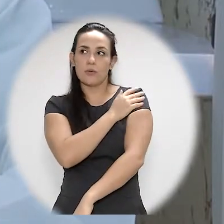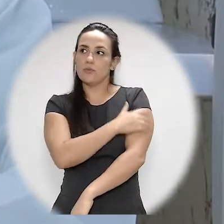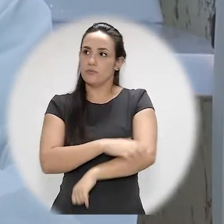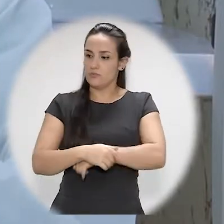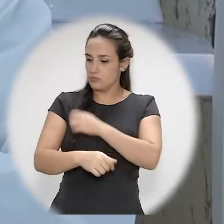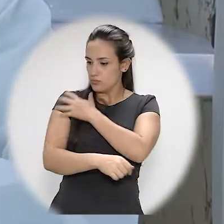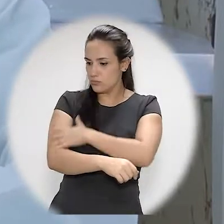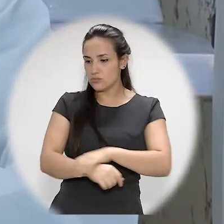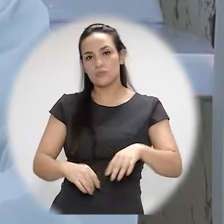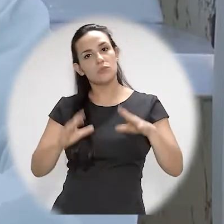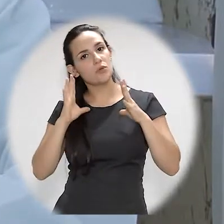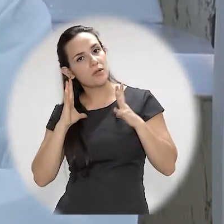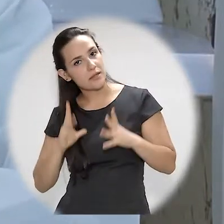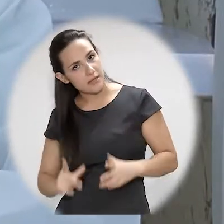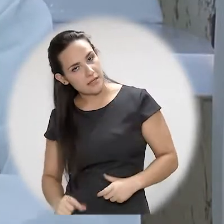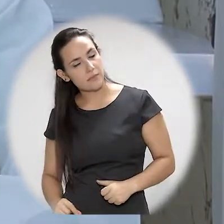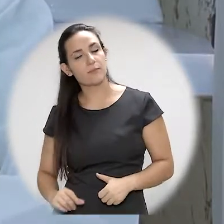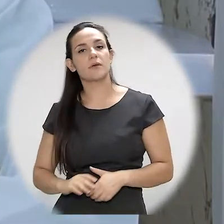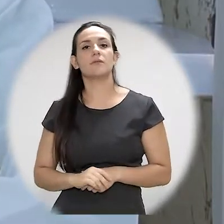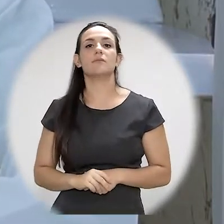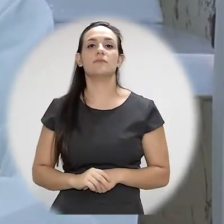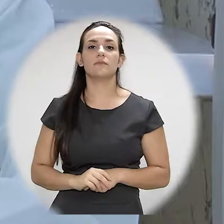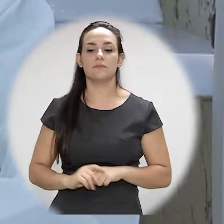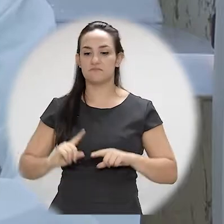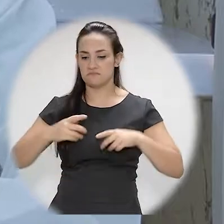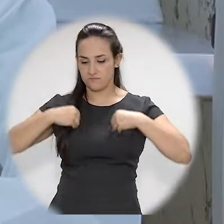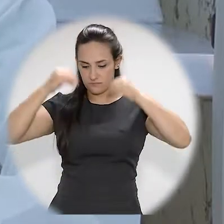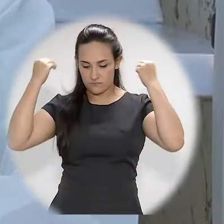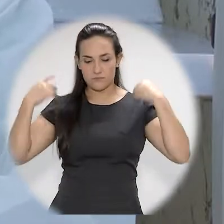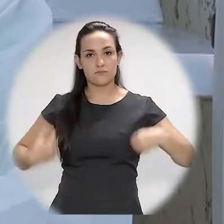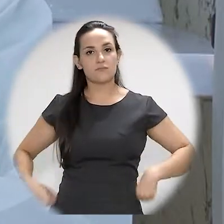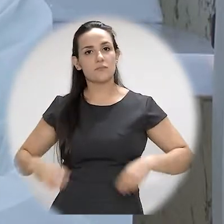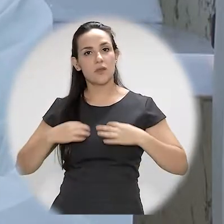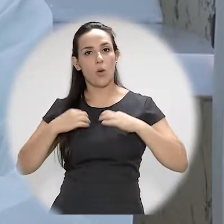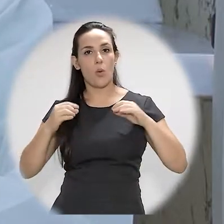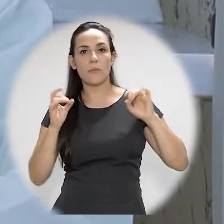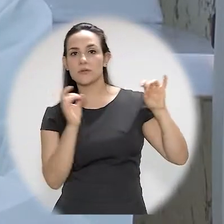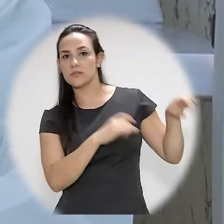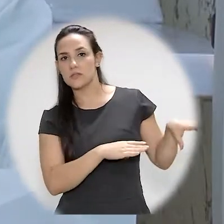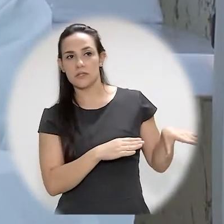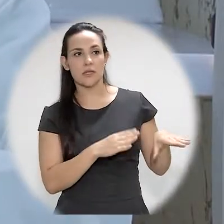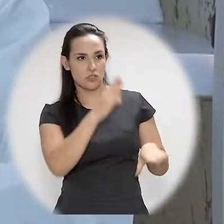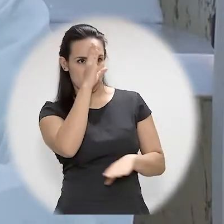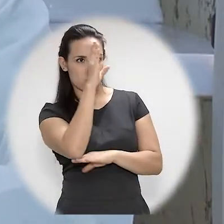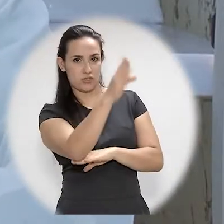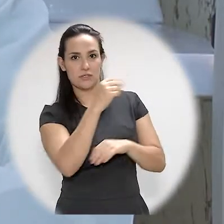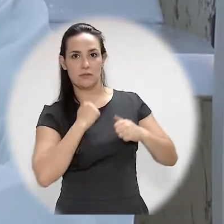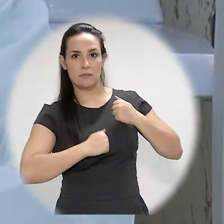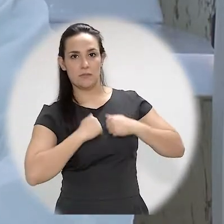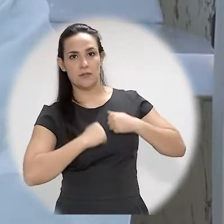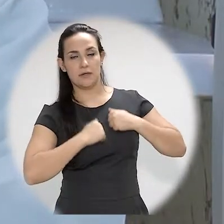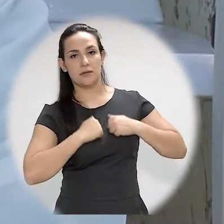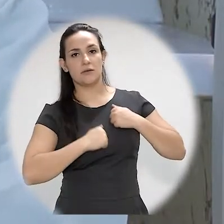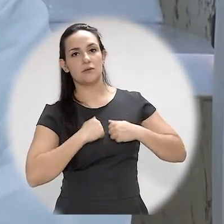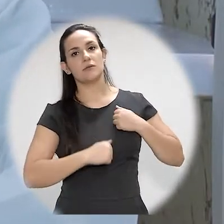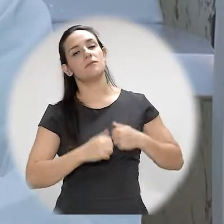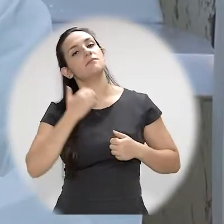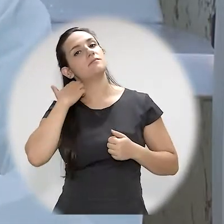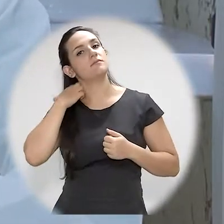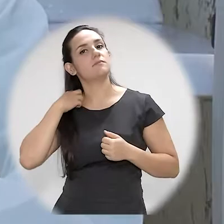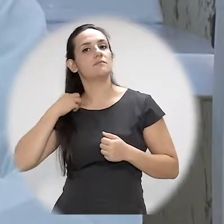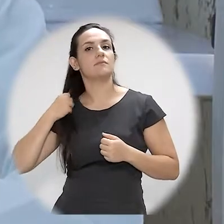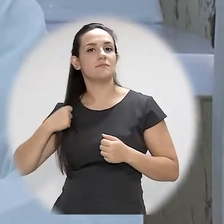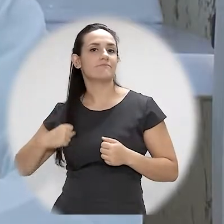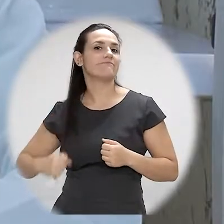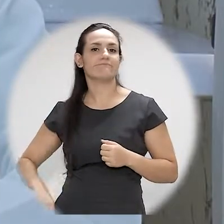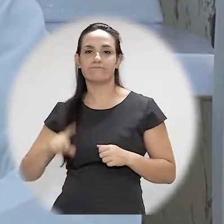de casa para fazer higienização. E direto para um banho, a roupa vai para um cesto de banho, né, quando chega em casa.